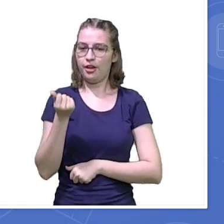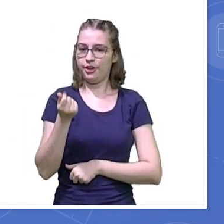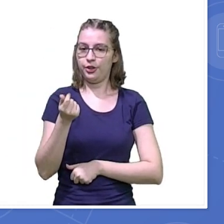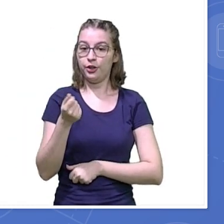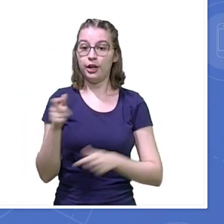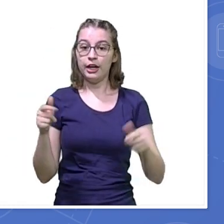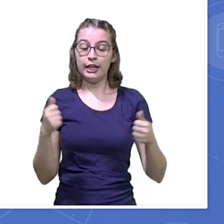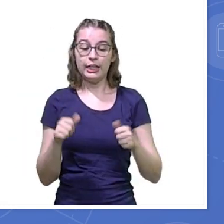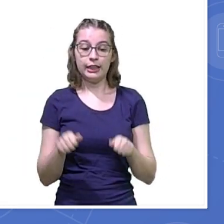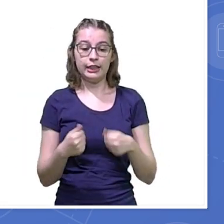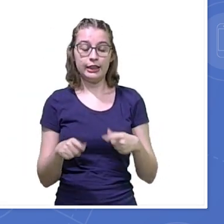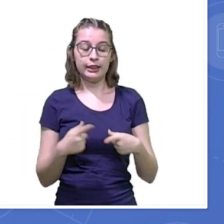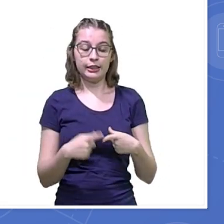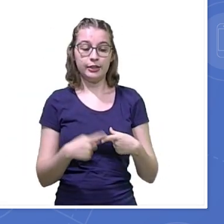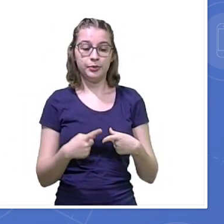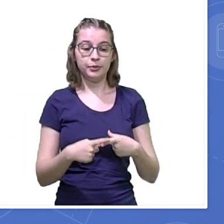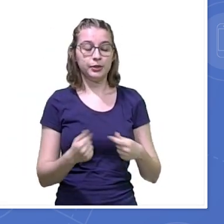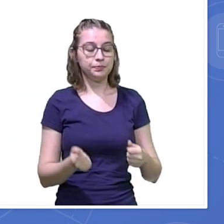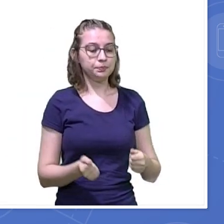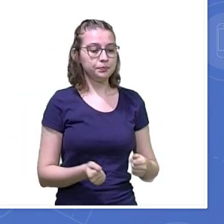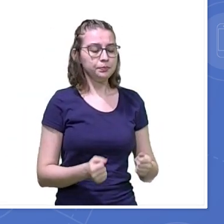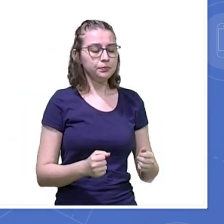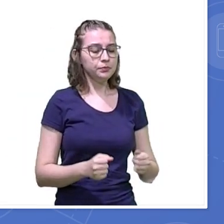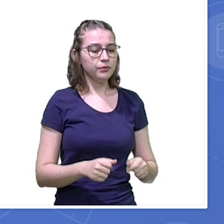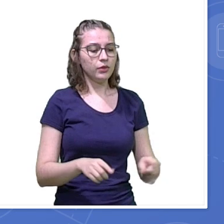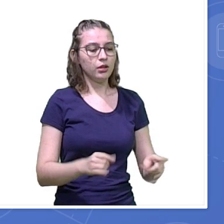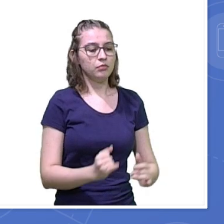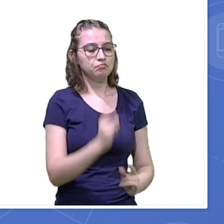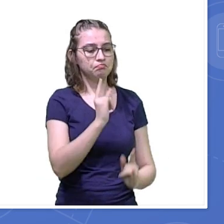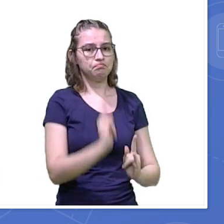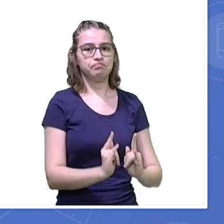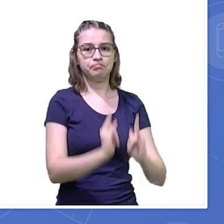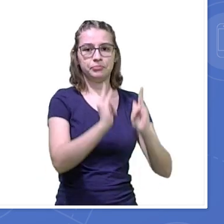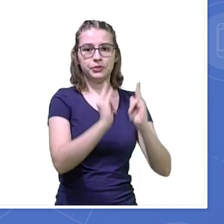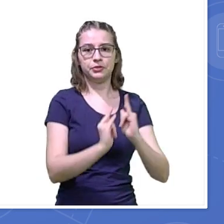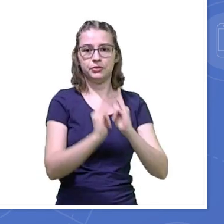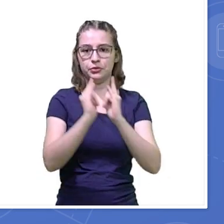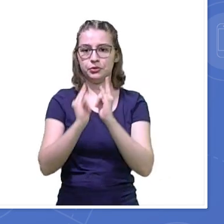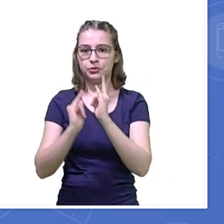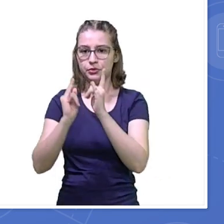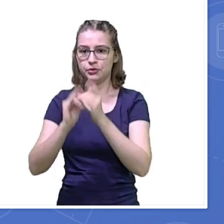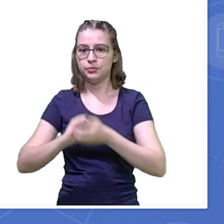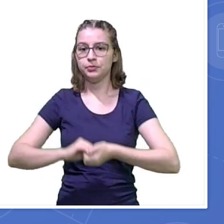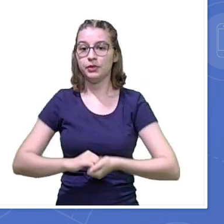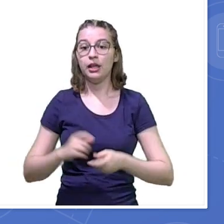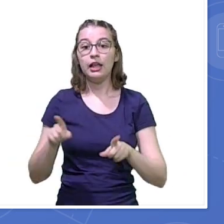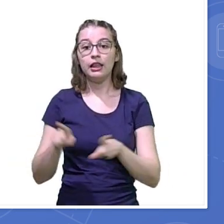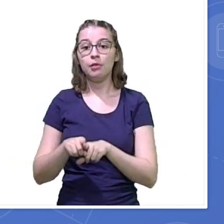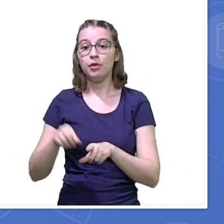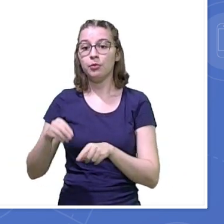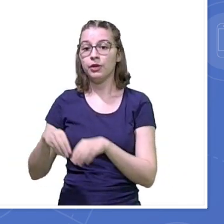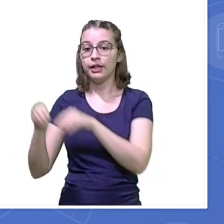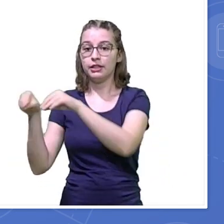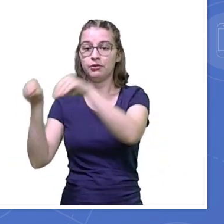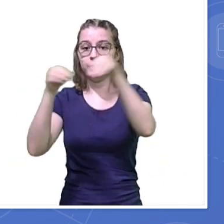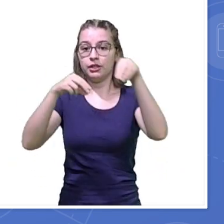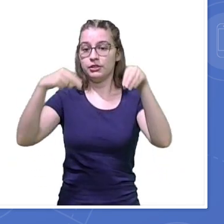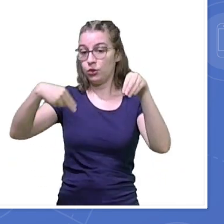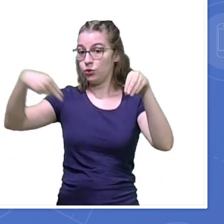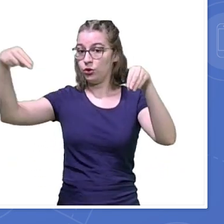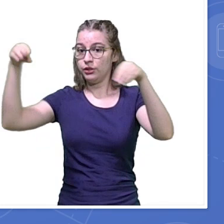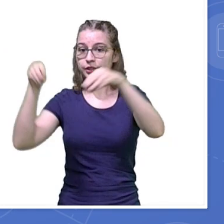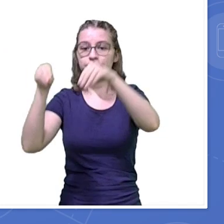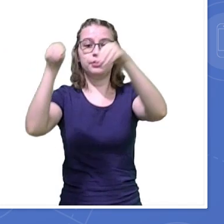vista urbano, né, além de ter trazido muitas pessoas de outros estados, principalmente do Nordeste, aqui para a região. Foi uma